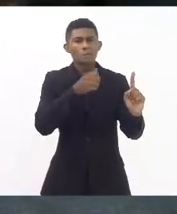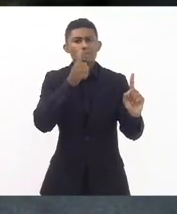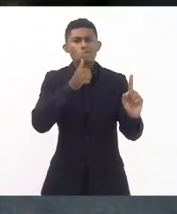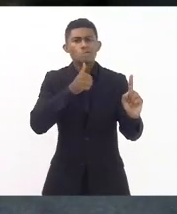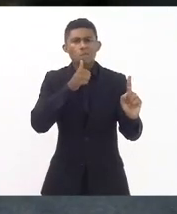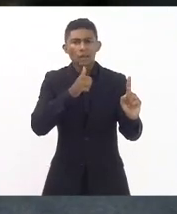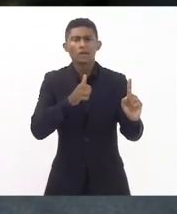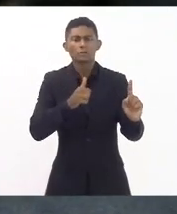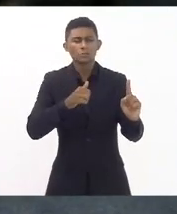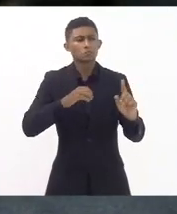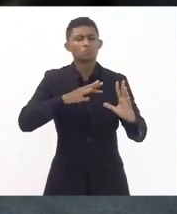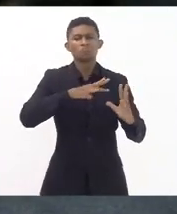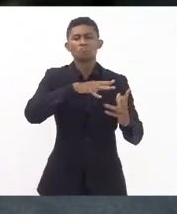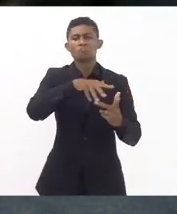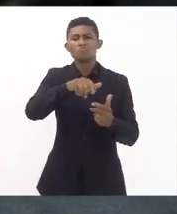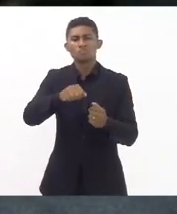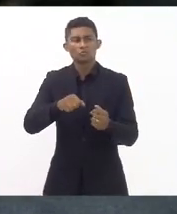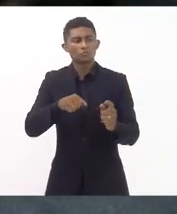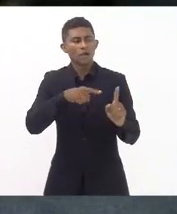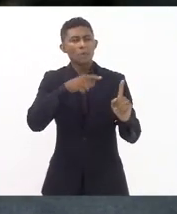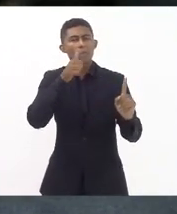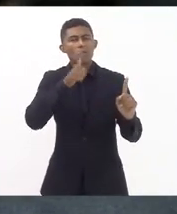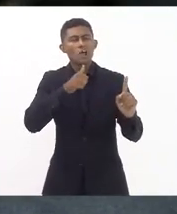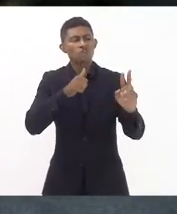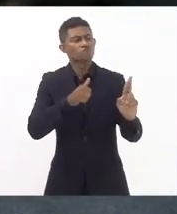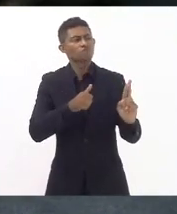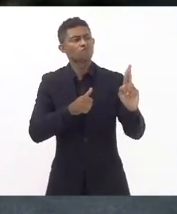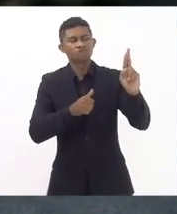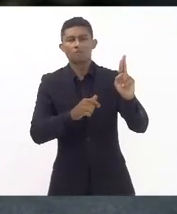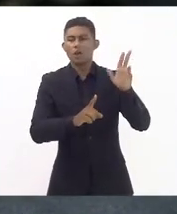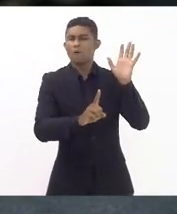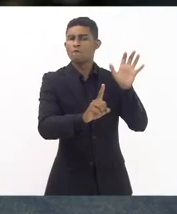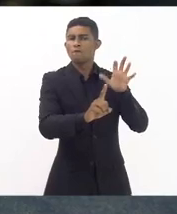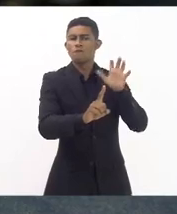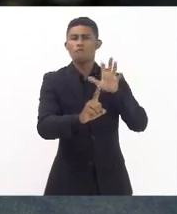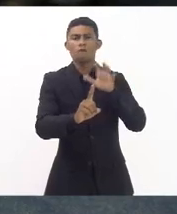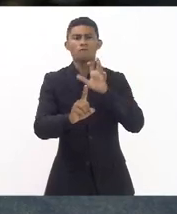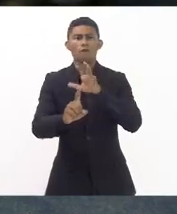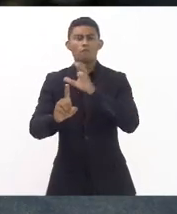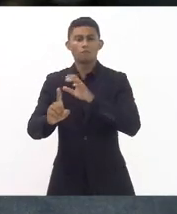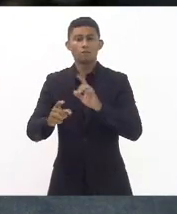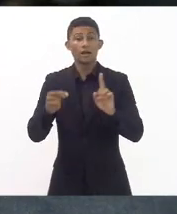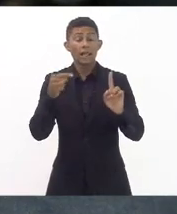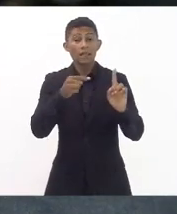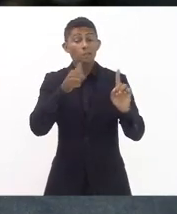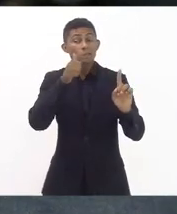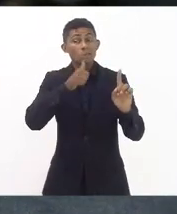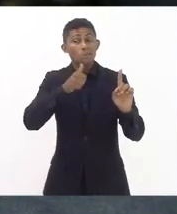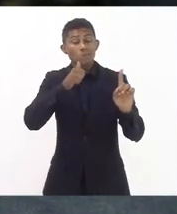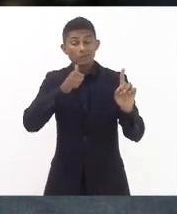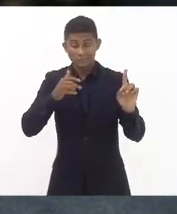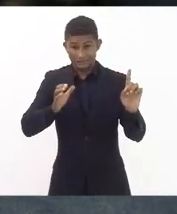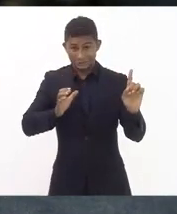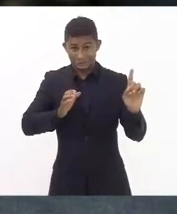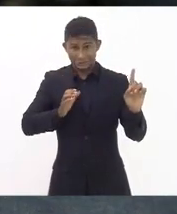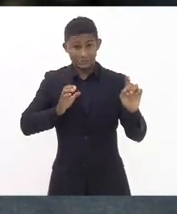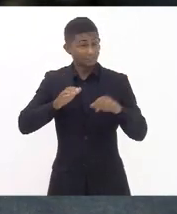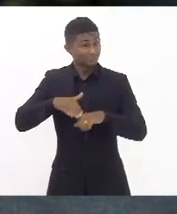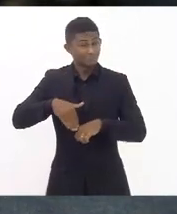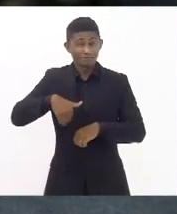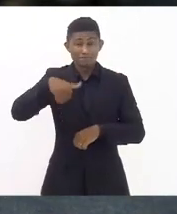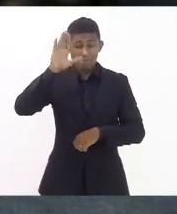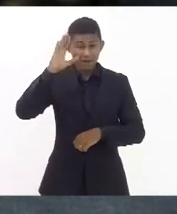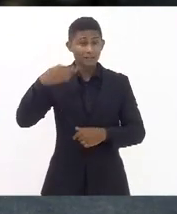mundo, né? Não sei se você sabe, Bruno, mas ela é a mulher mais rica do Brasil. E,